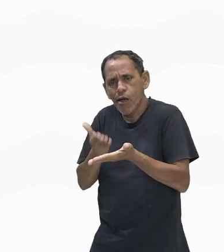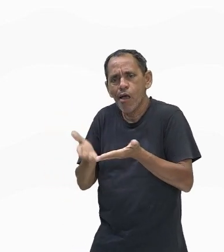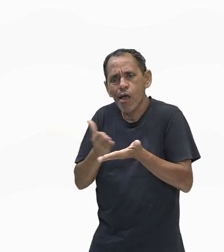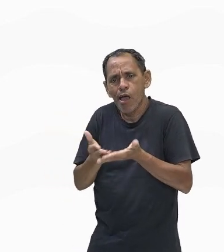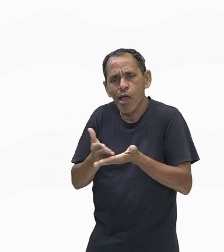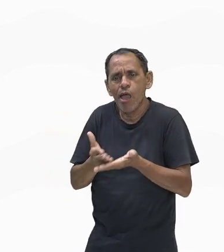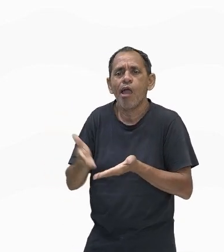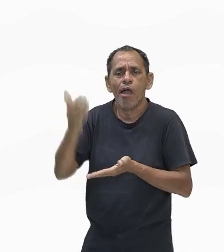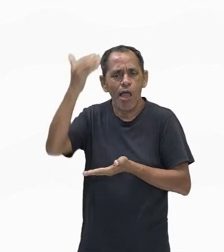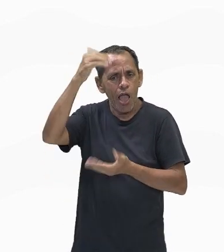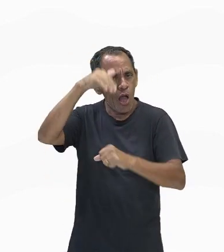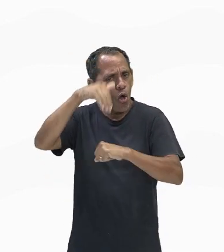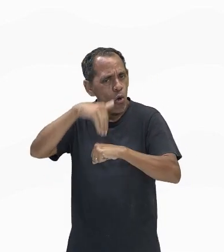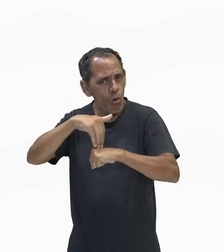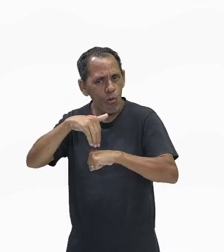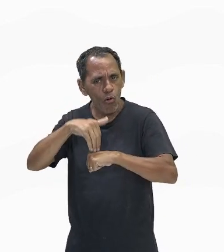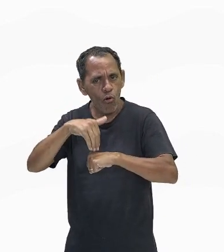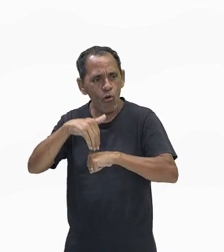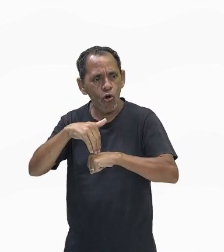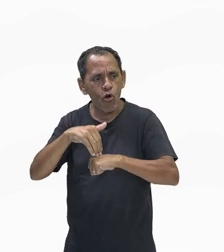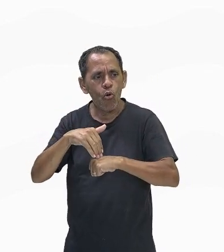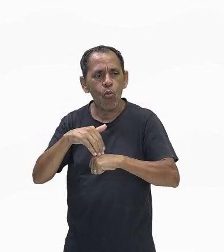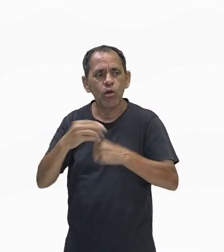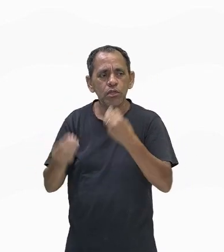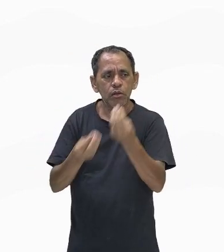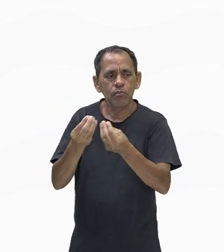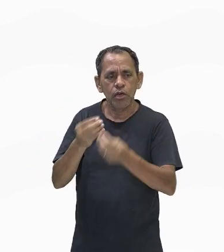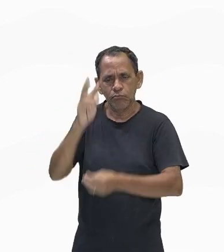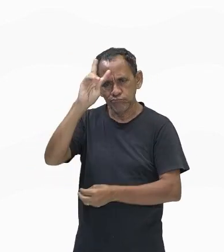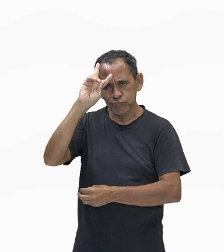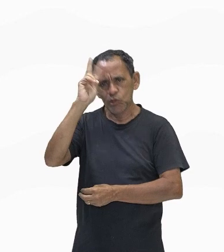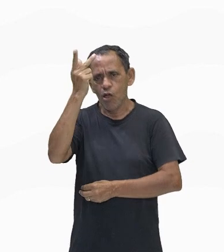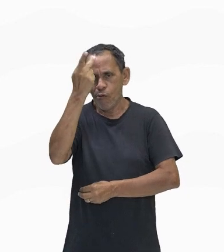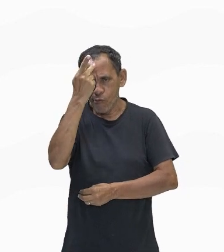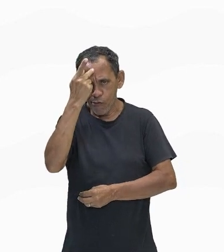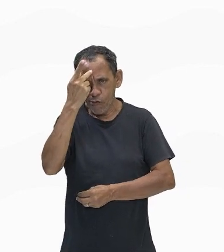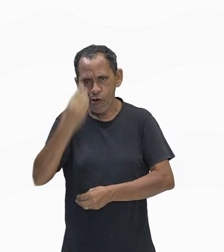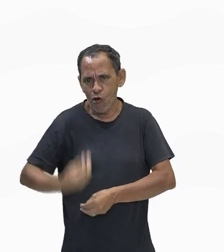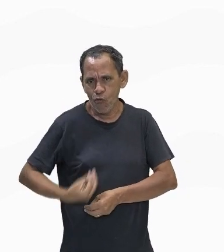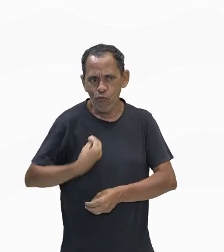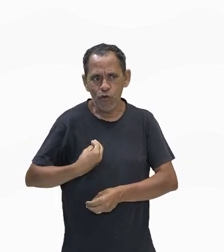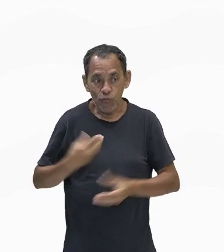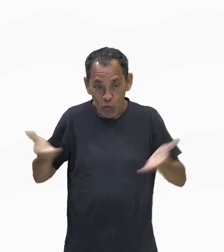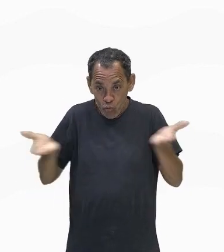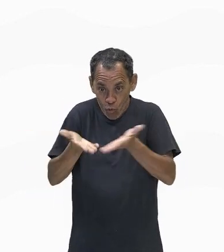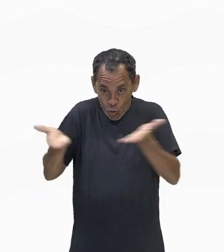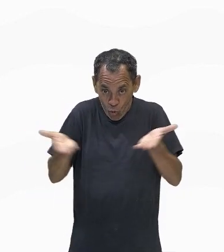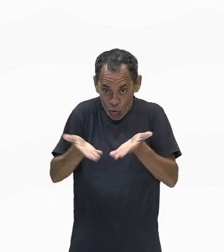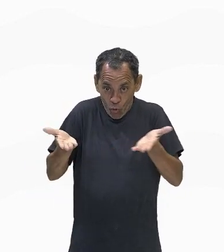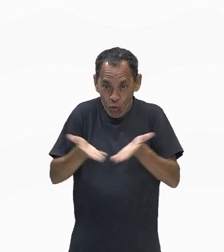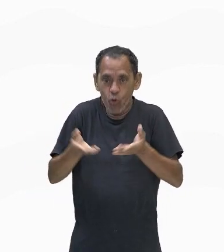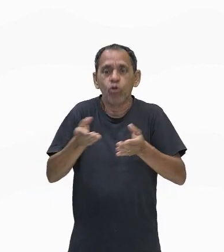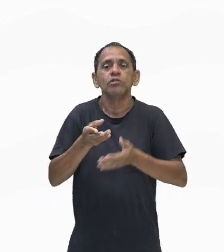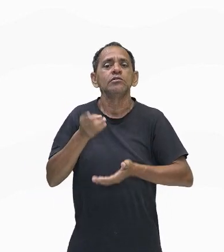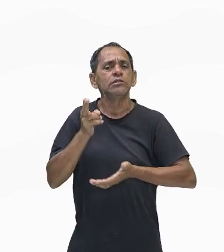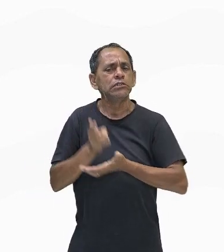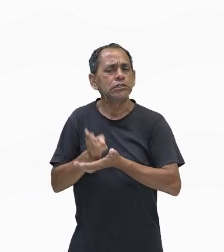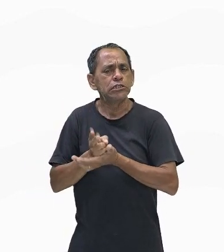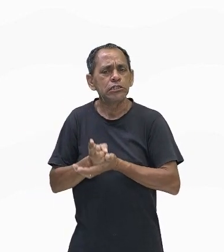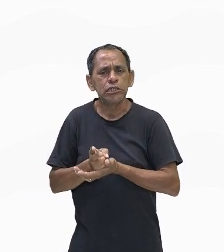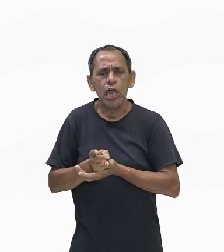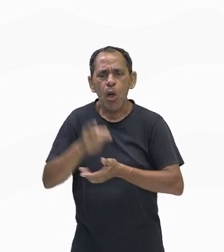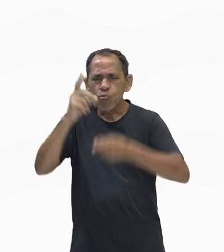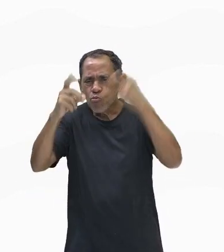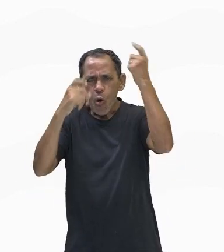ressignificar essa situação. Viva no presente, sem preocupações com o passado e com o